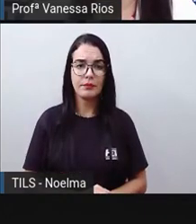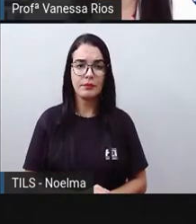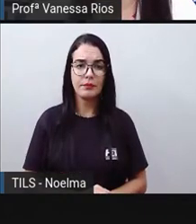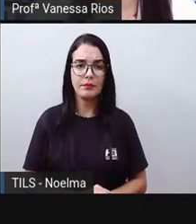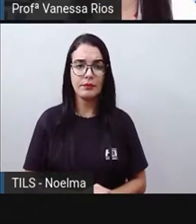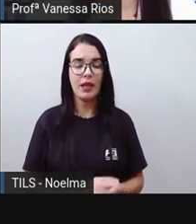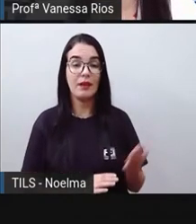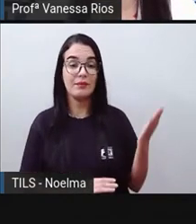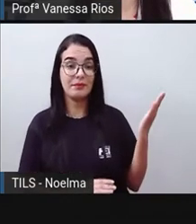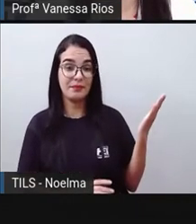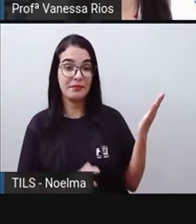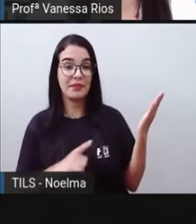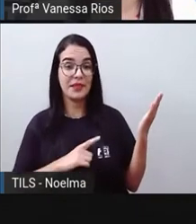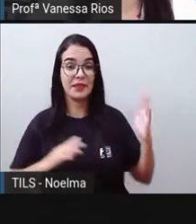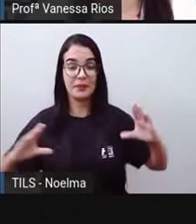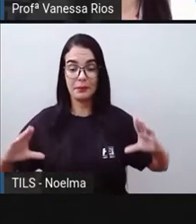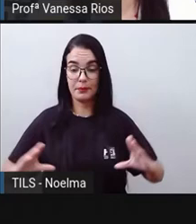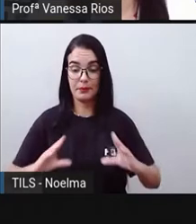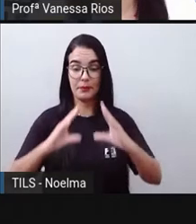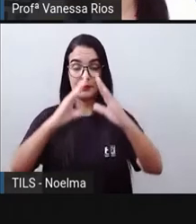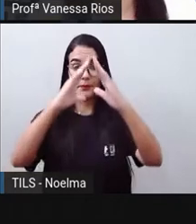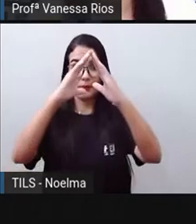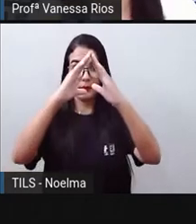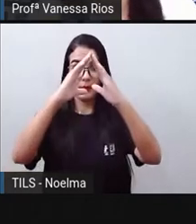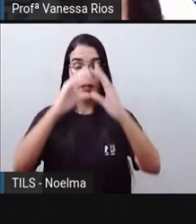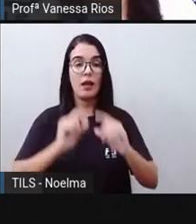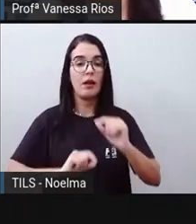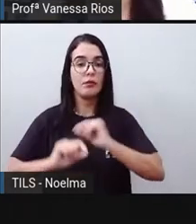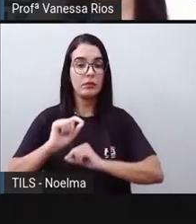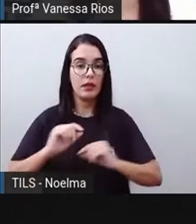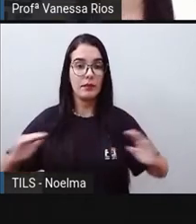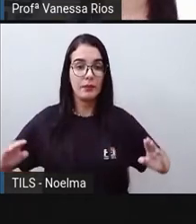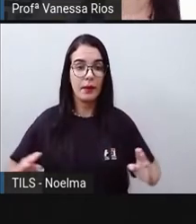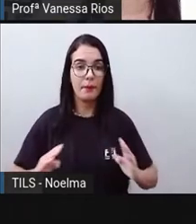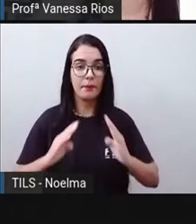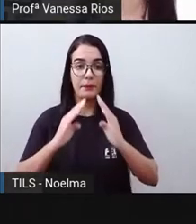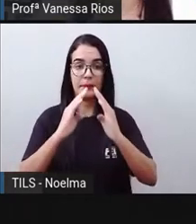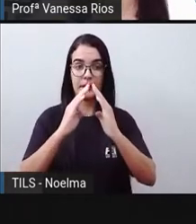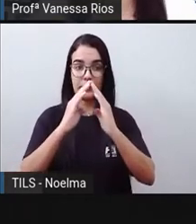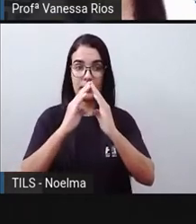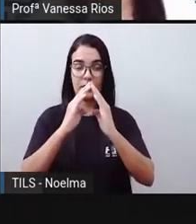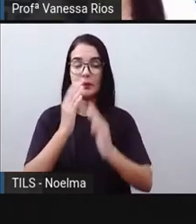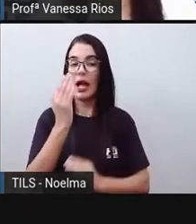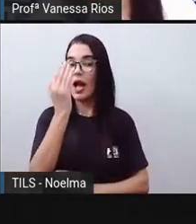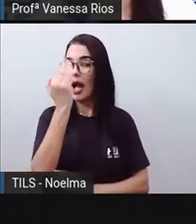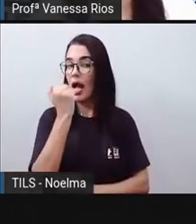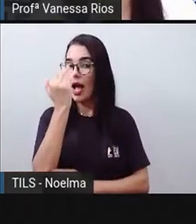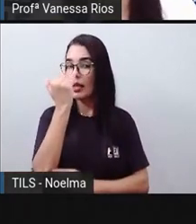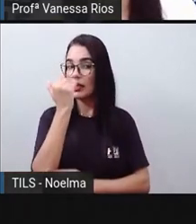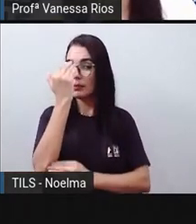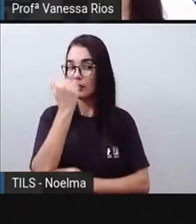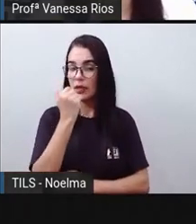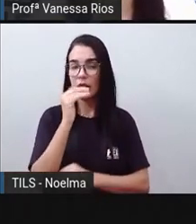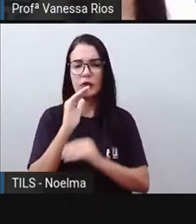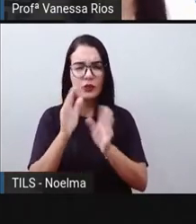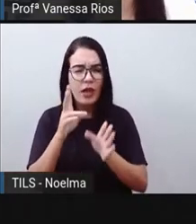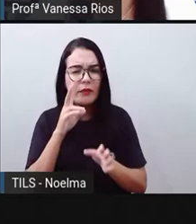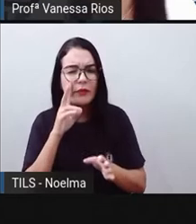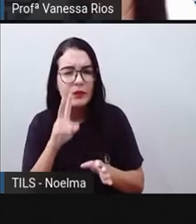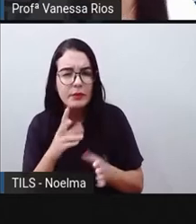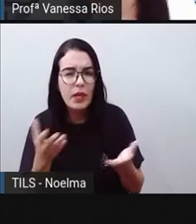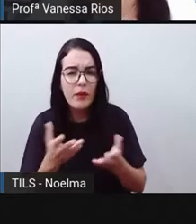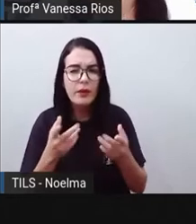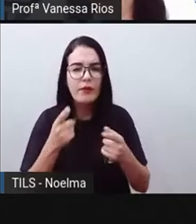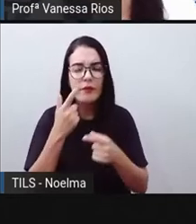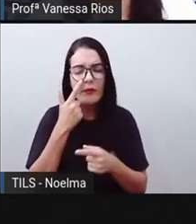E aí, nesse contexto, a prova vai trazer alguns conceitos aí que nós já estudamos para revisarmos e lembrar o que é que